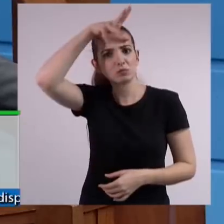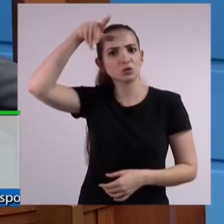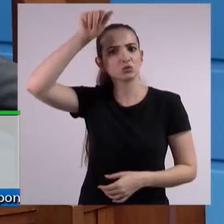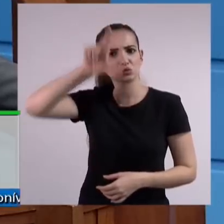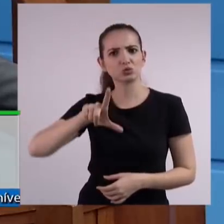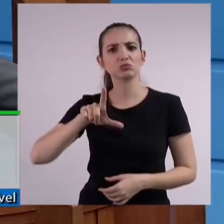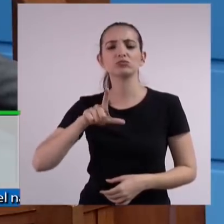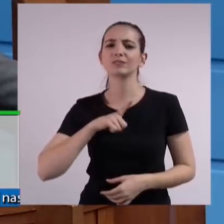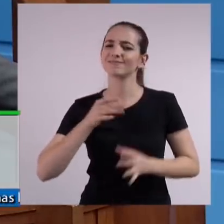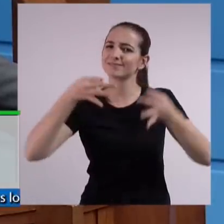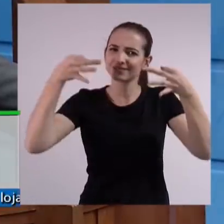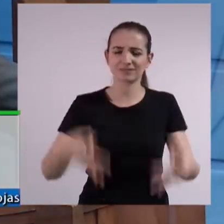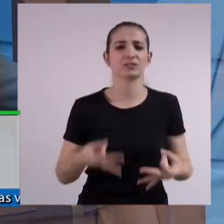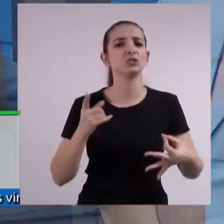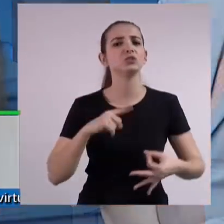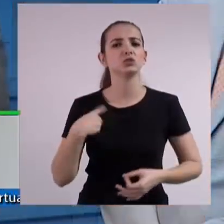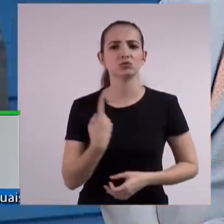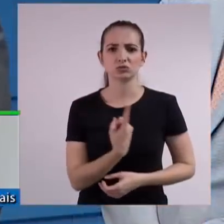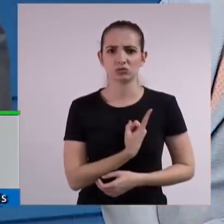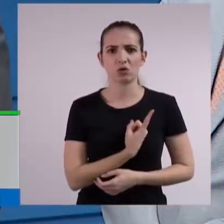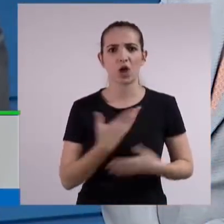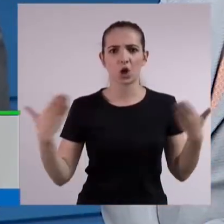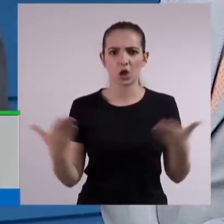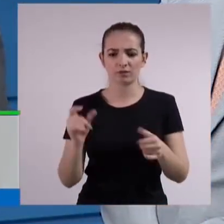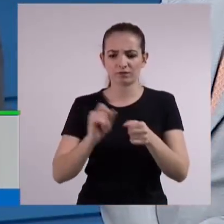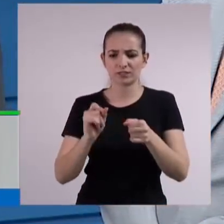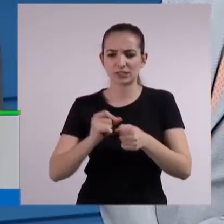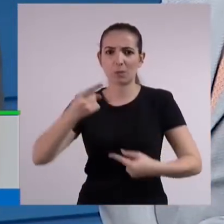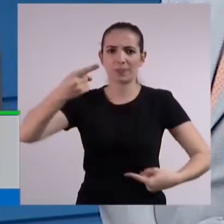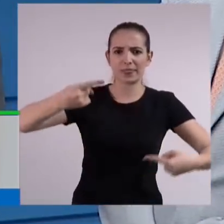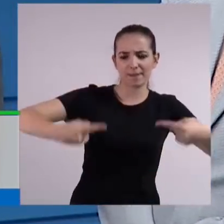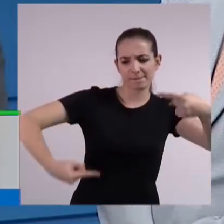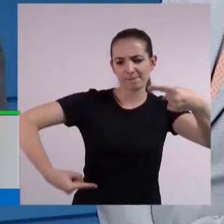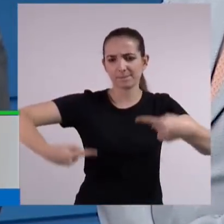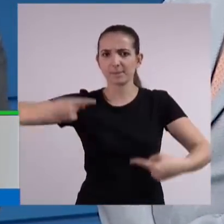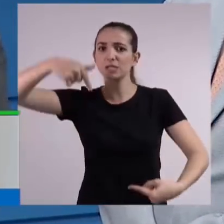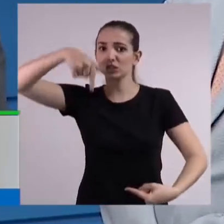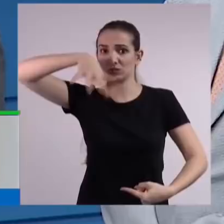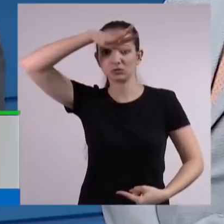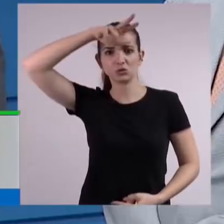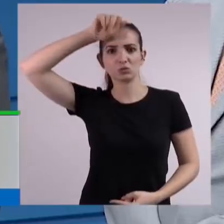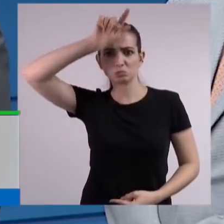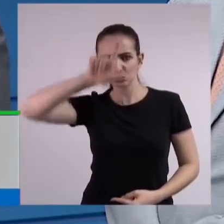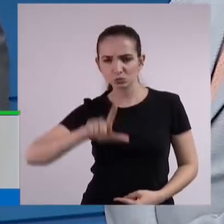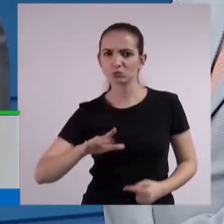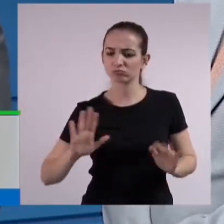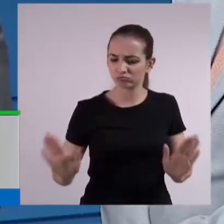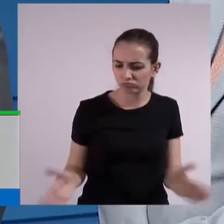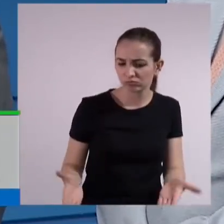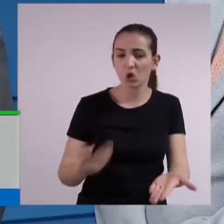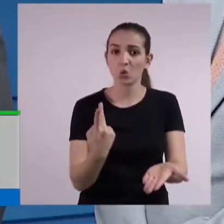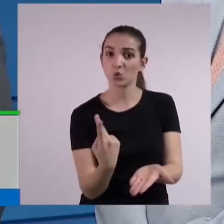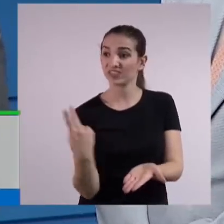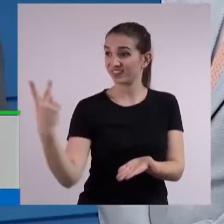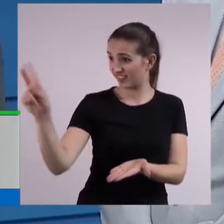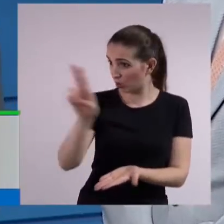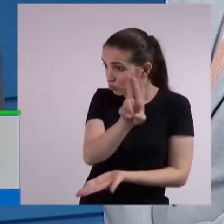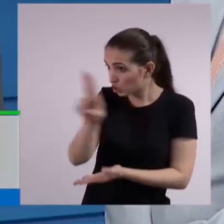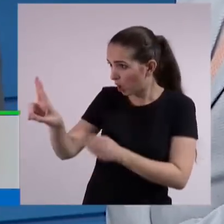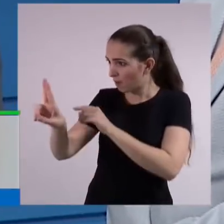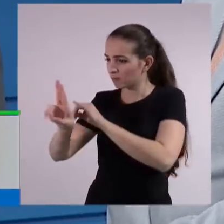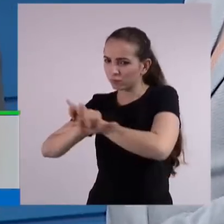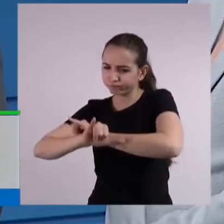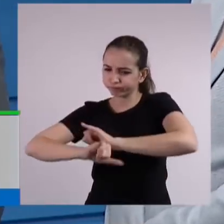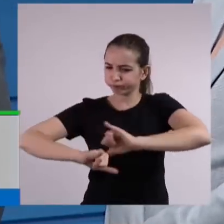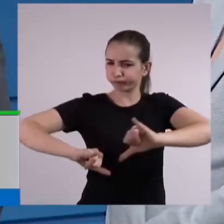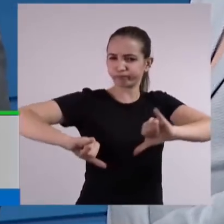toda certeza, nós vamos fazer esse debate no Mato Grosso do Sul, levando o seu nome nos